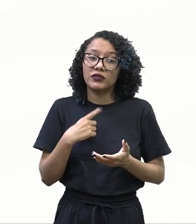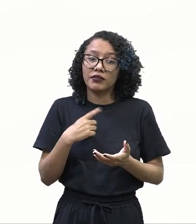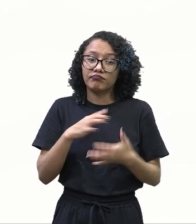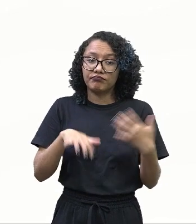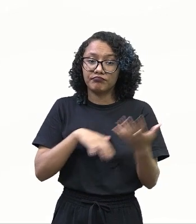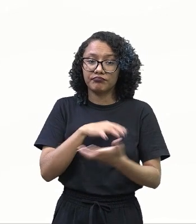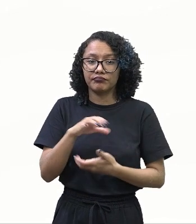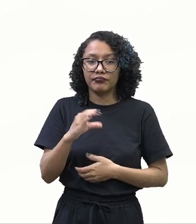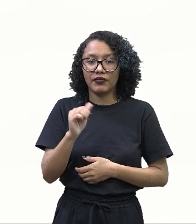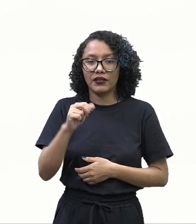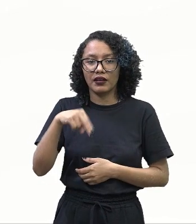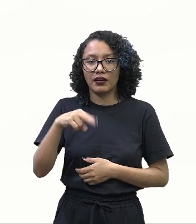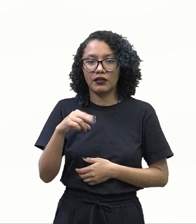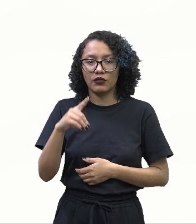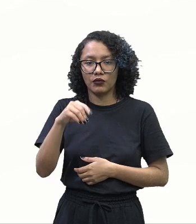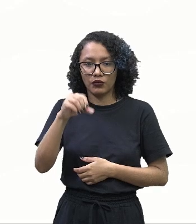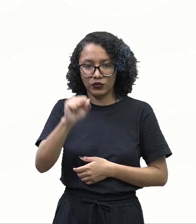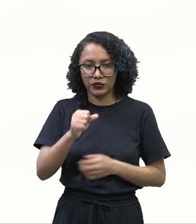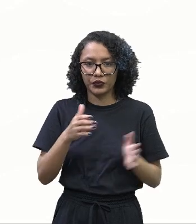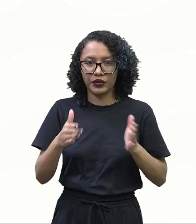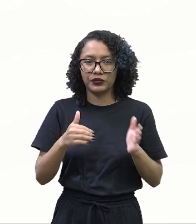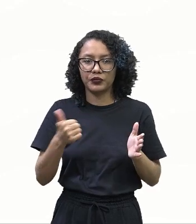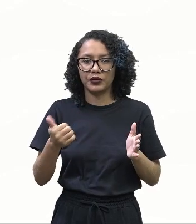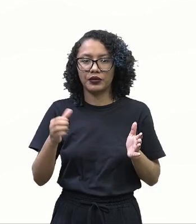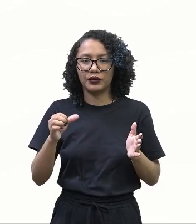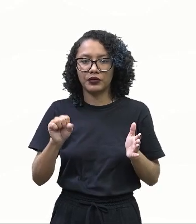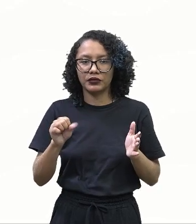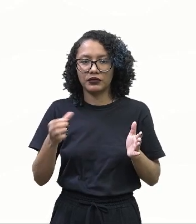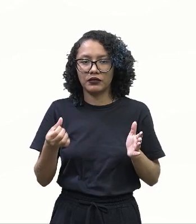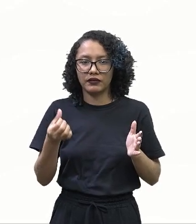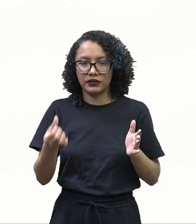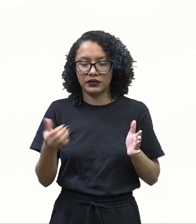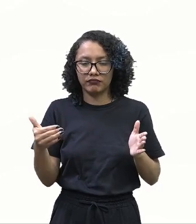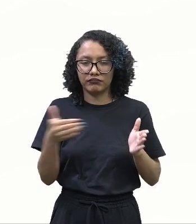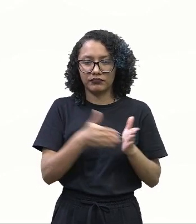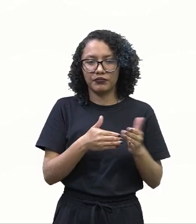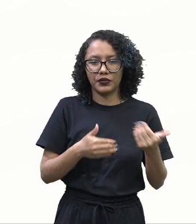ocorreu entre 1896 e